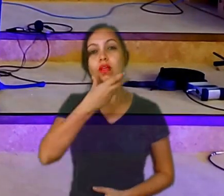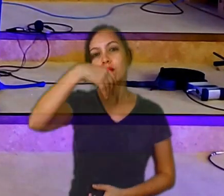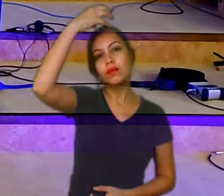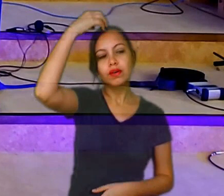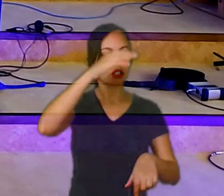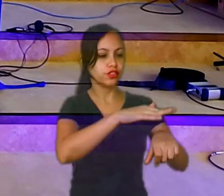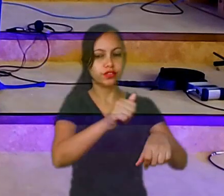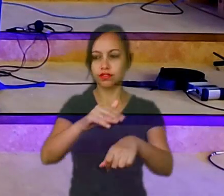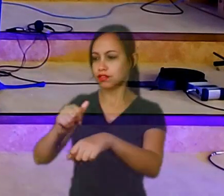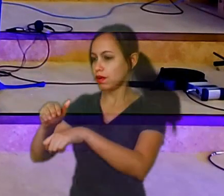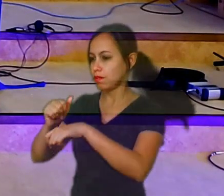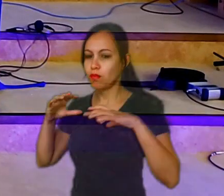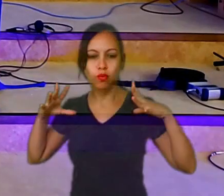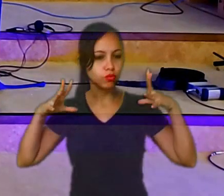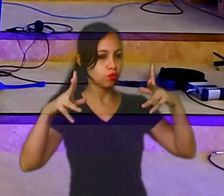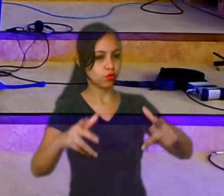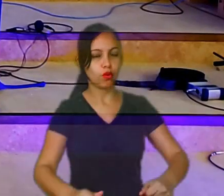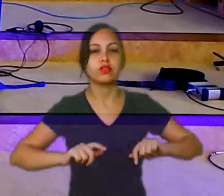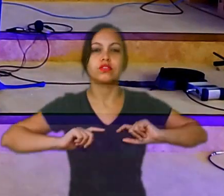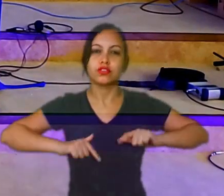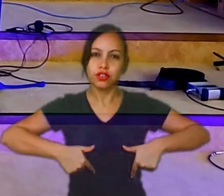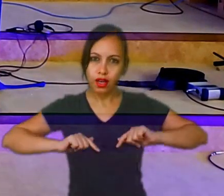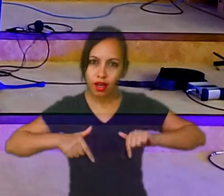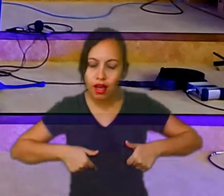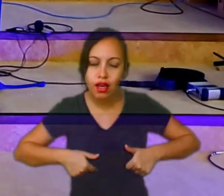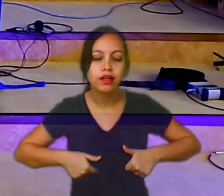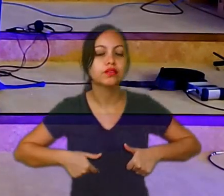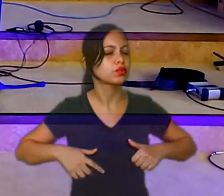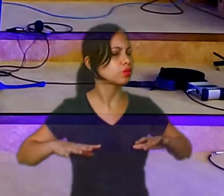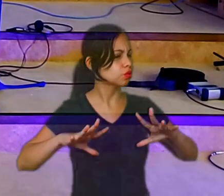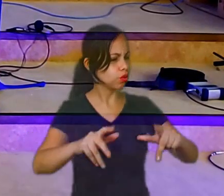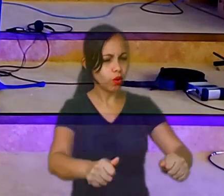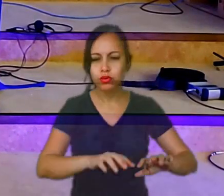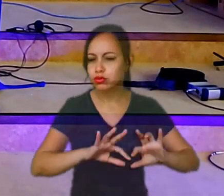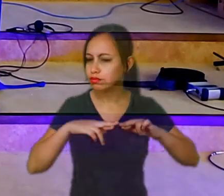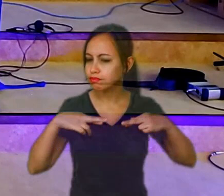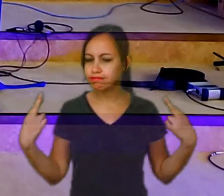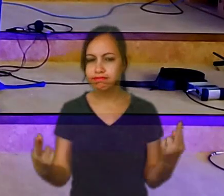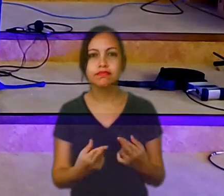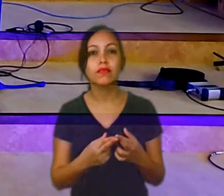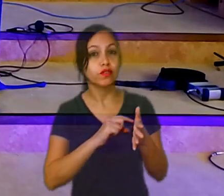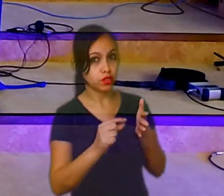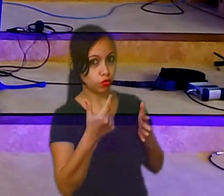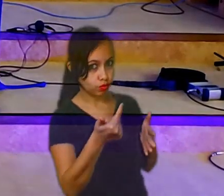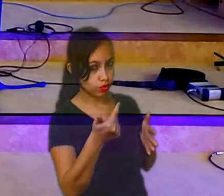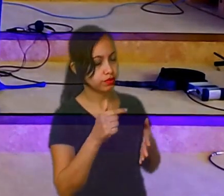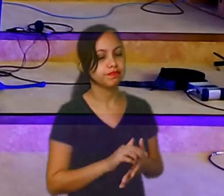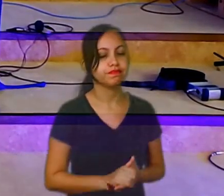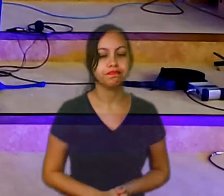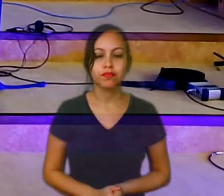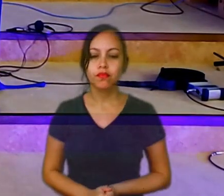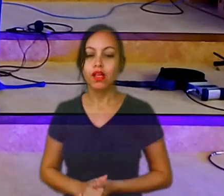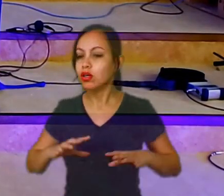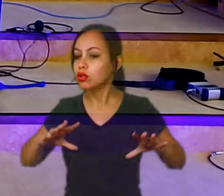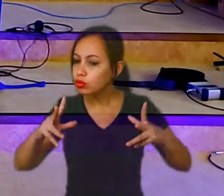convocou, ele chamou, não é, toda a congregação. Isso está no versículo 2.